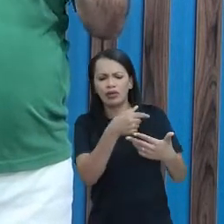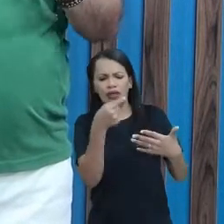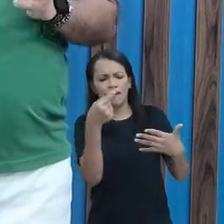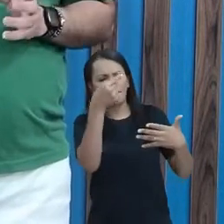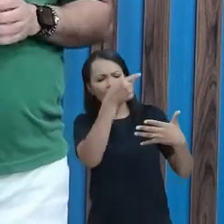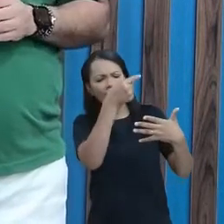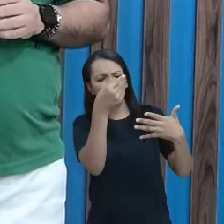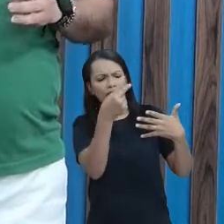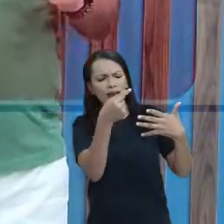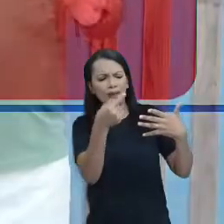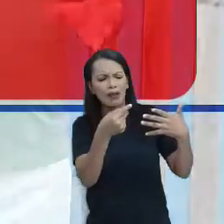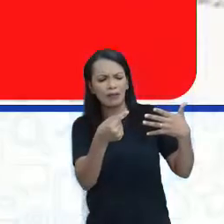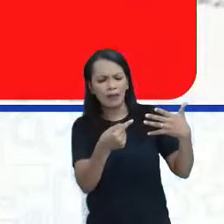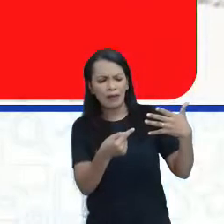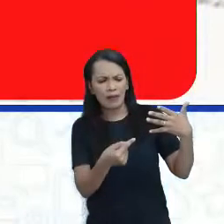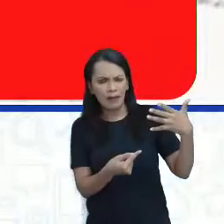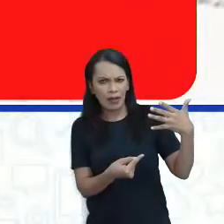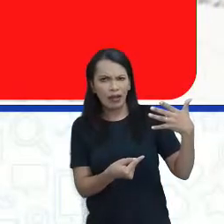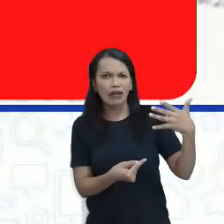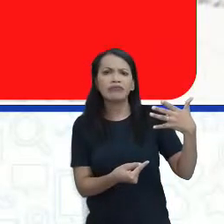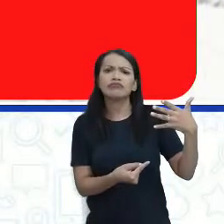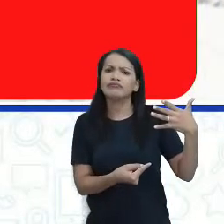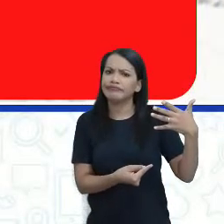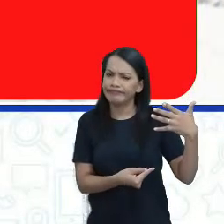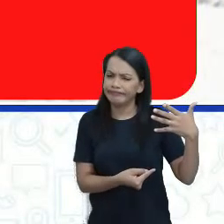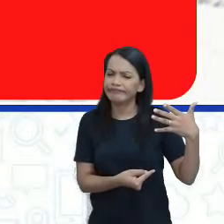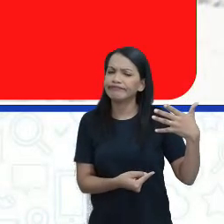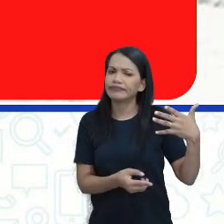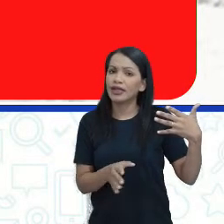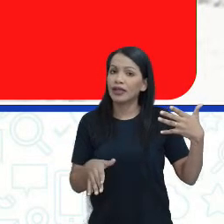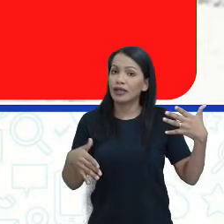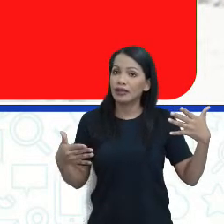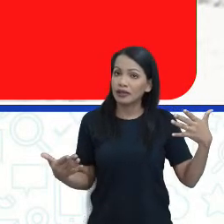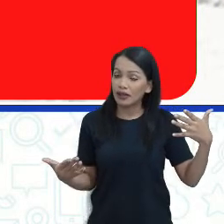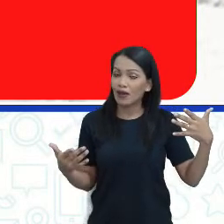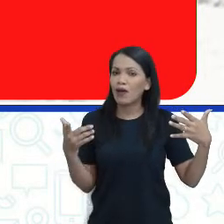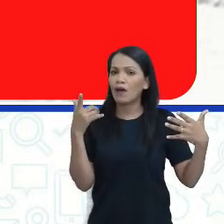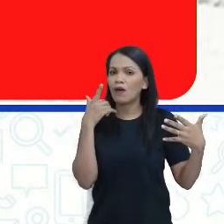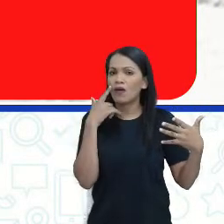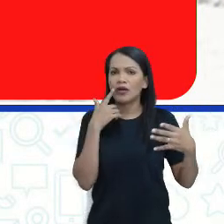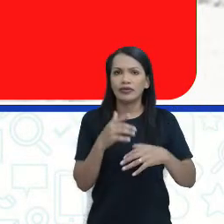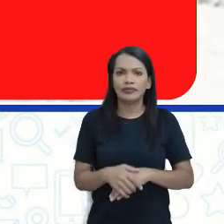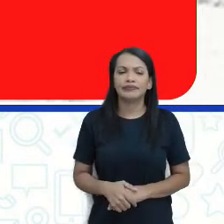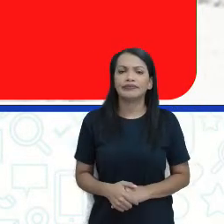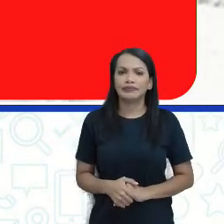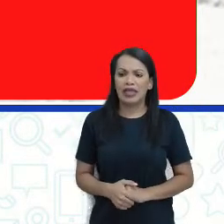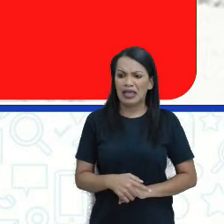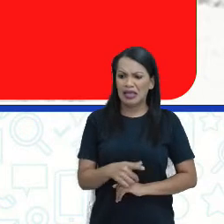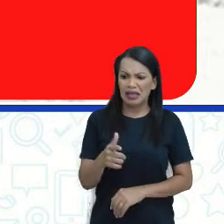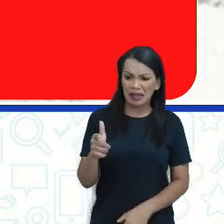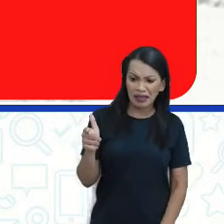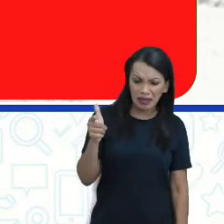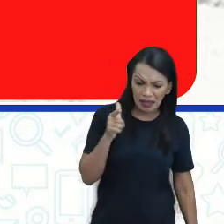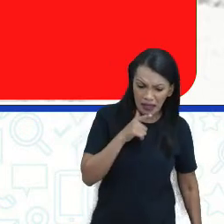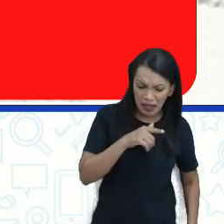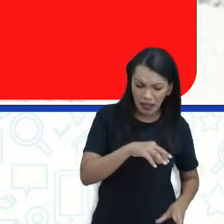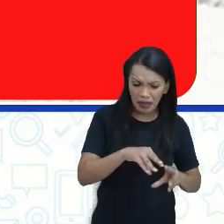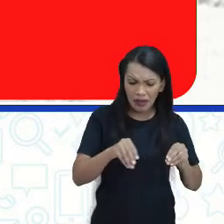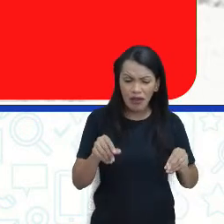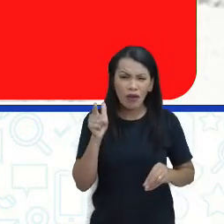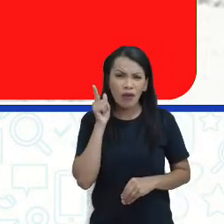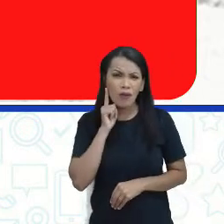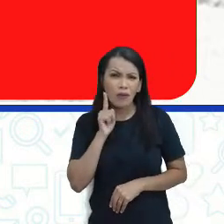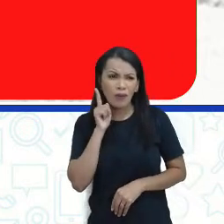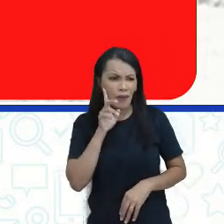a gente vai ter o seguinte. Amplia, por favor, Devinho, valeu. Então, nenhum ganho territorial seria buscado pelos Estados Unidos ou pelo